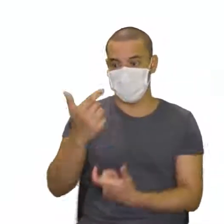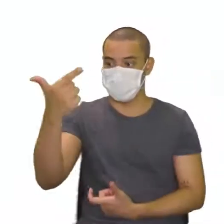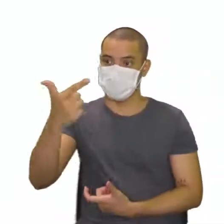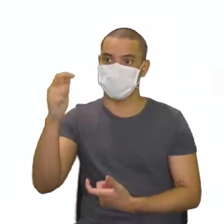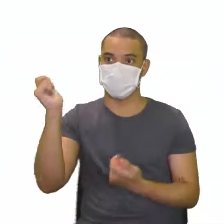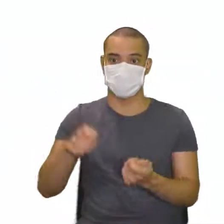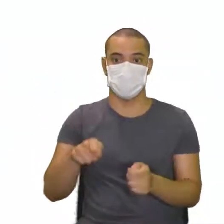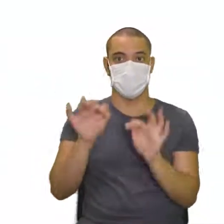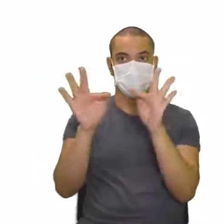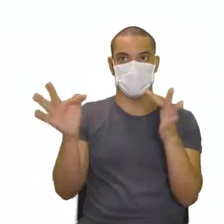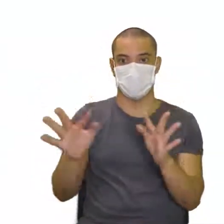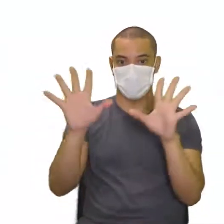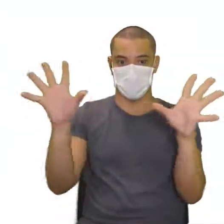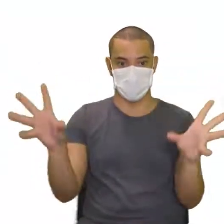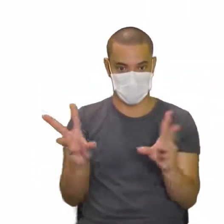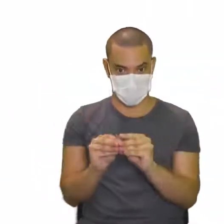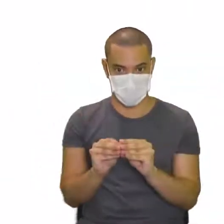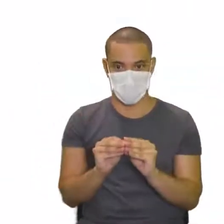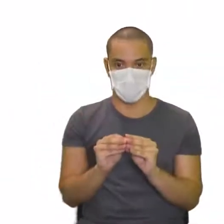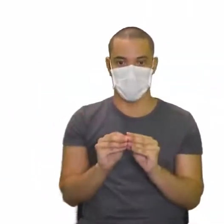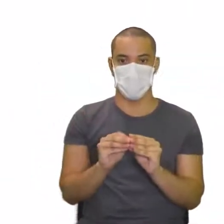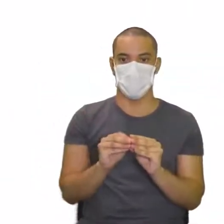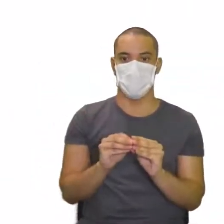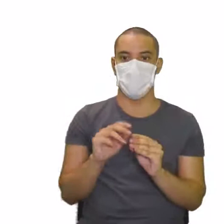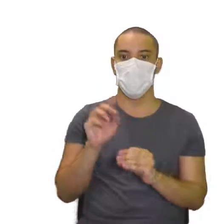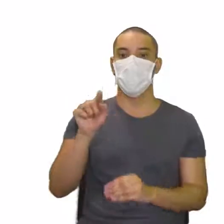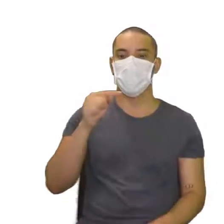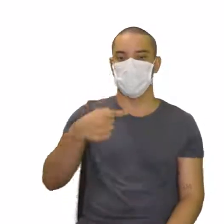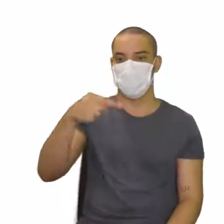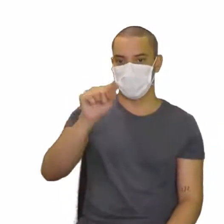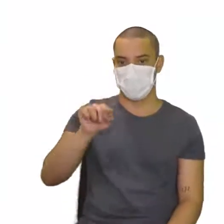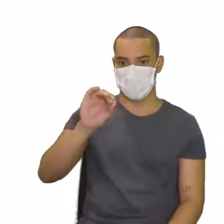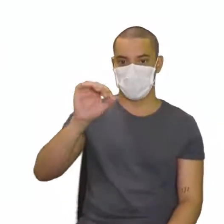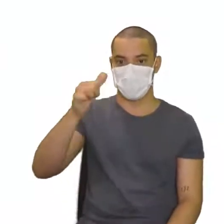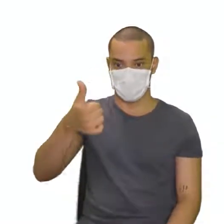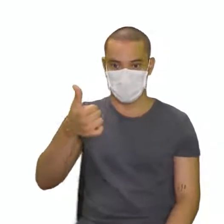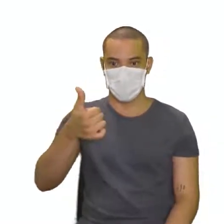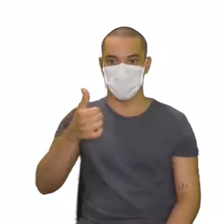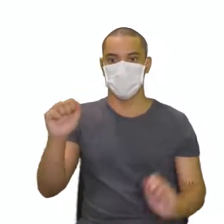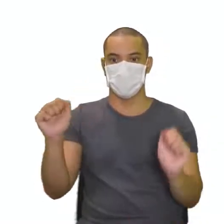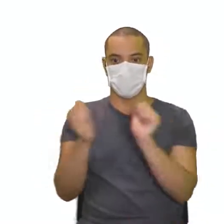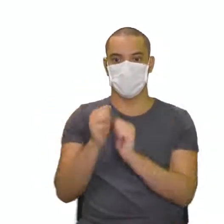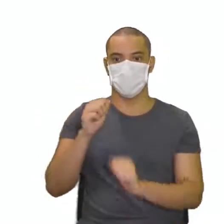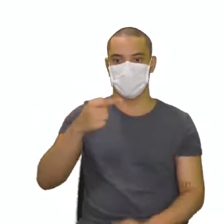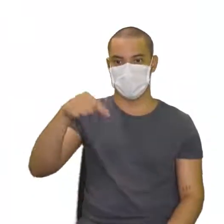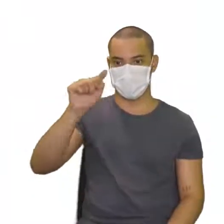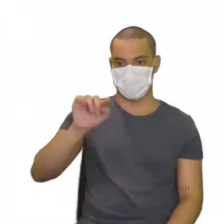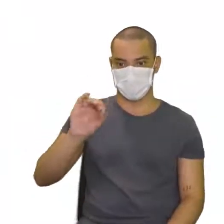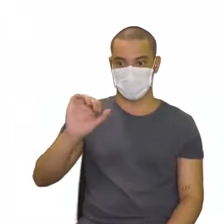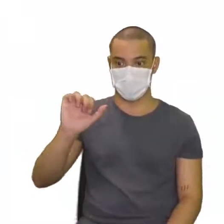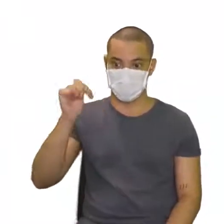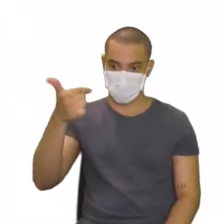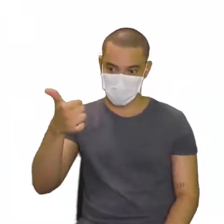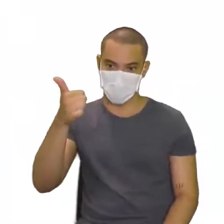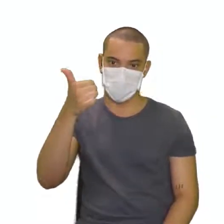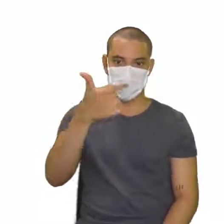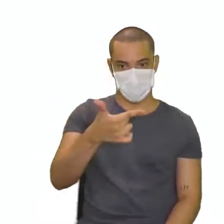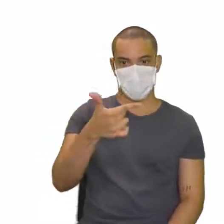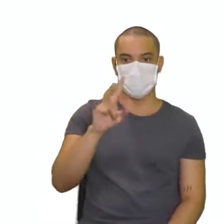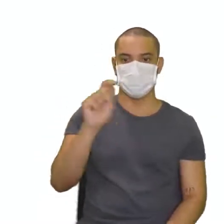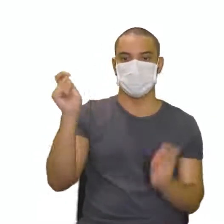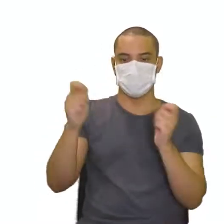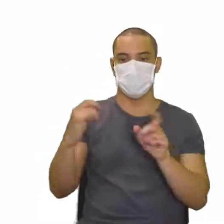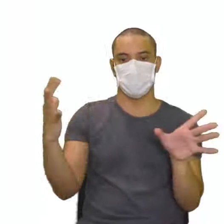é o Mi0 e o 2, né, pessoal? Então, olha só, tá ali, como eu falei para vocês, ou vocês podem